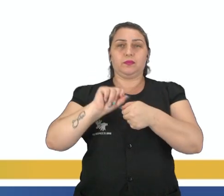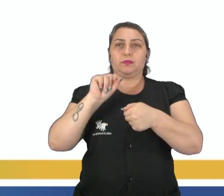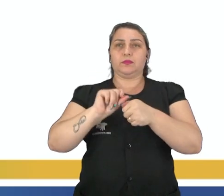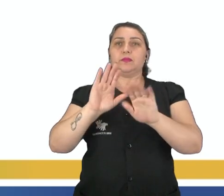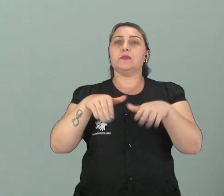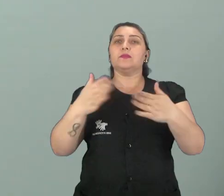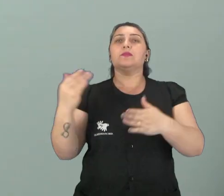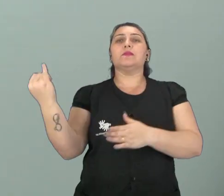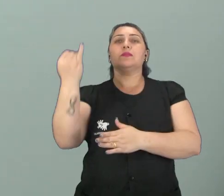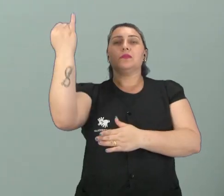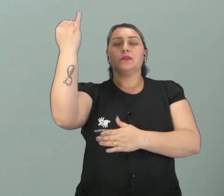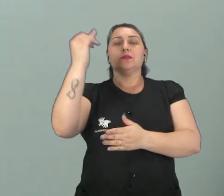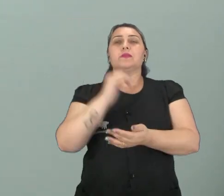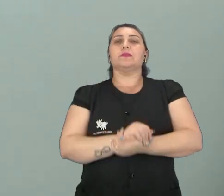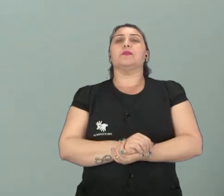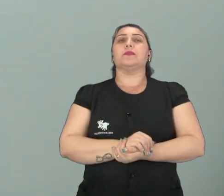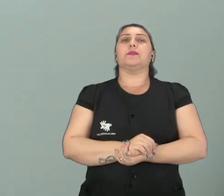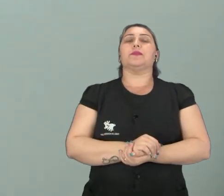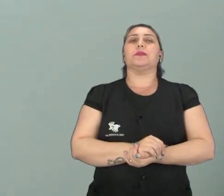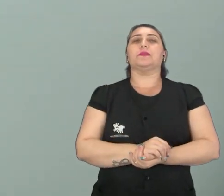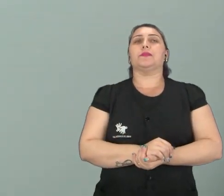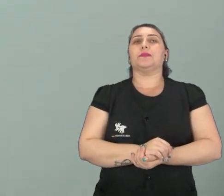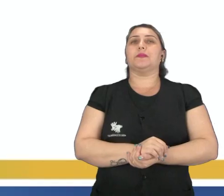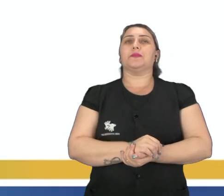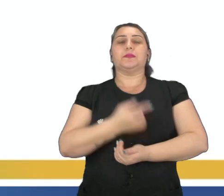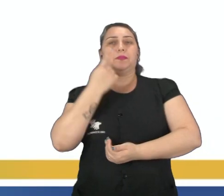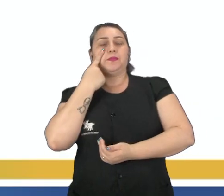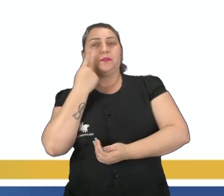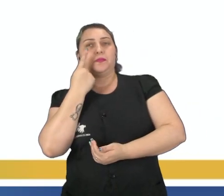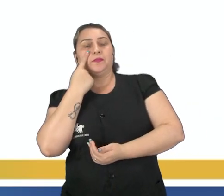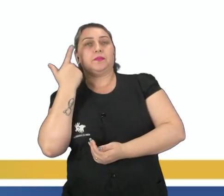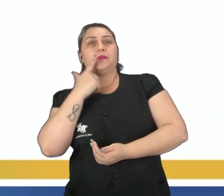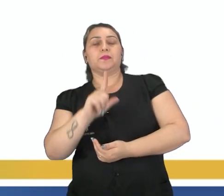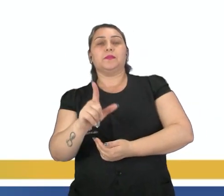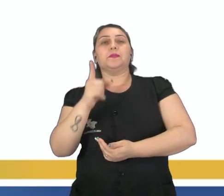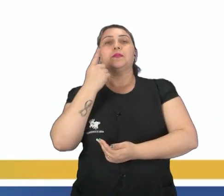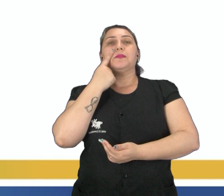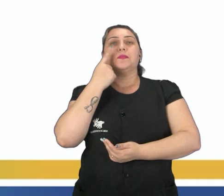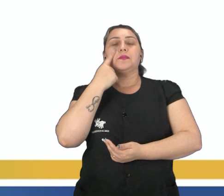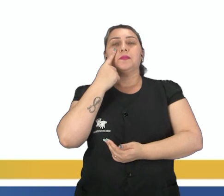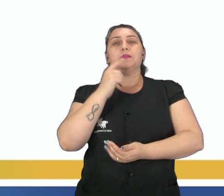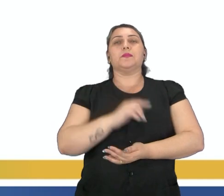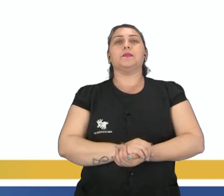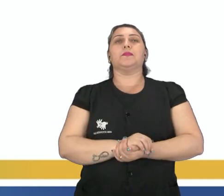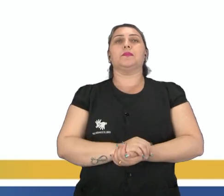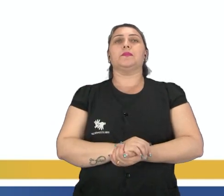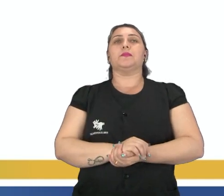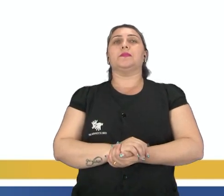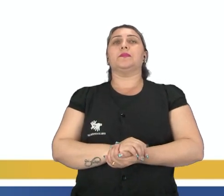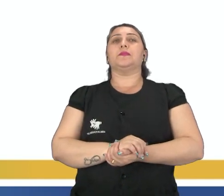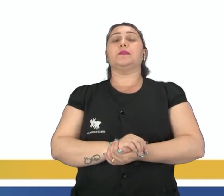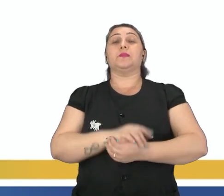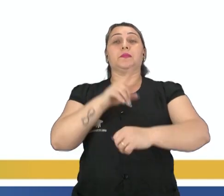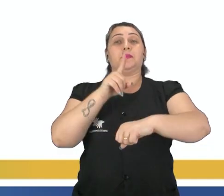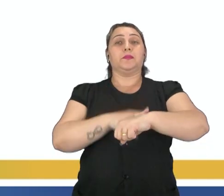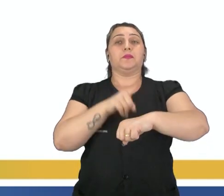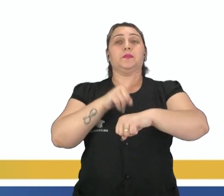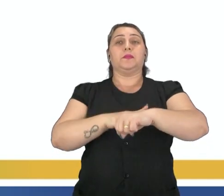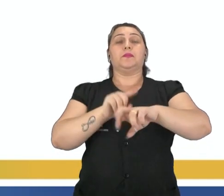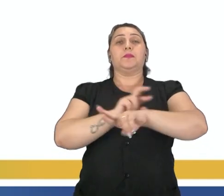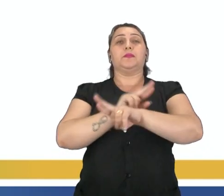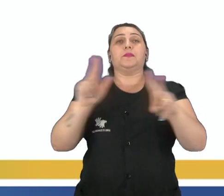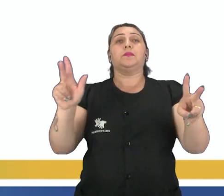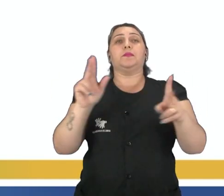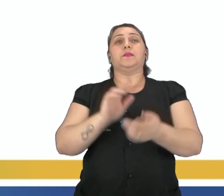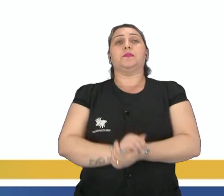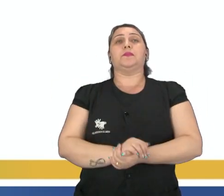né? Qual que é a importância desses movimentos? Olhando na imagem, a gente consegue ver que eles estão em momentos diferentes. Em que sentido?